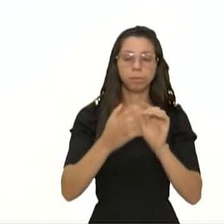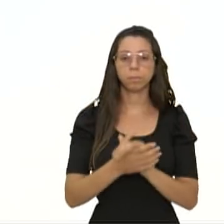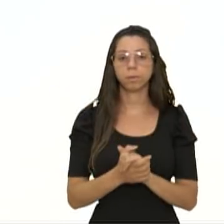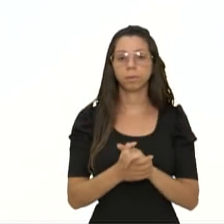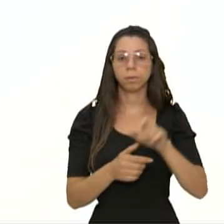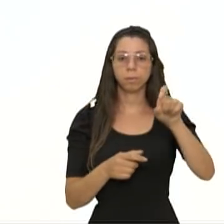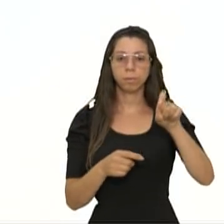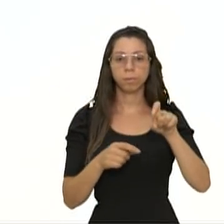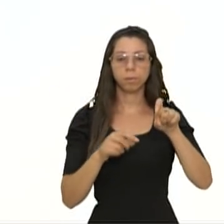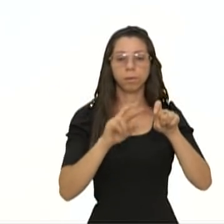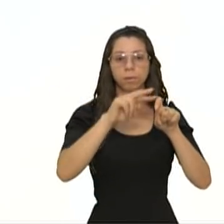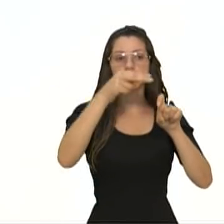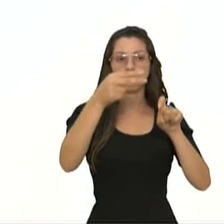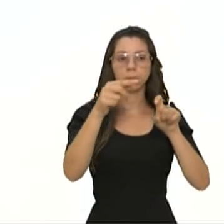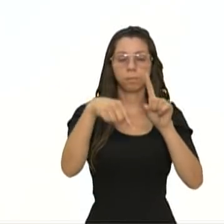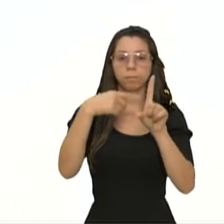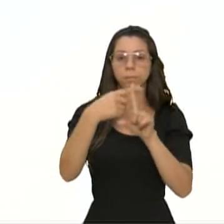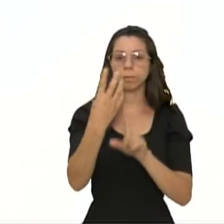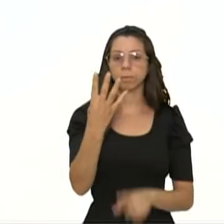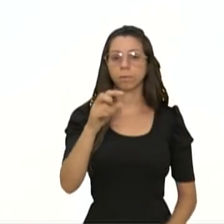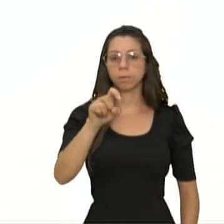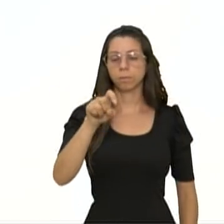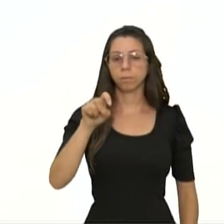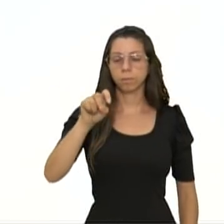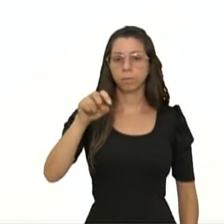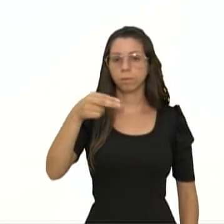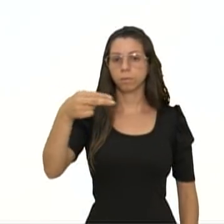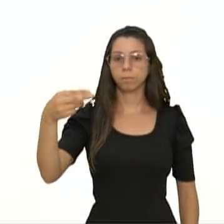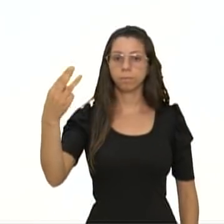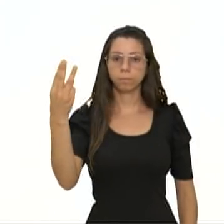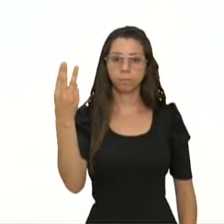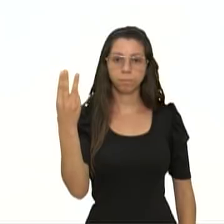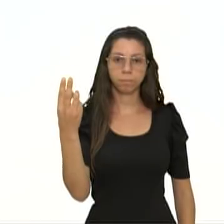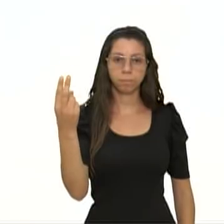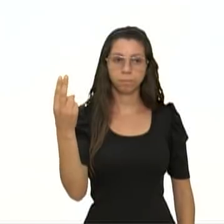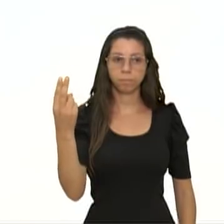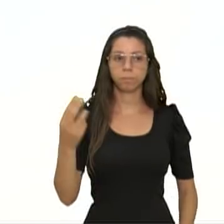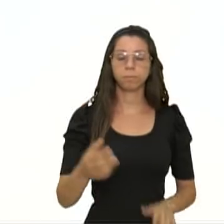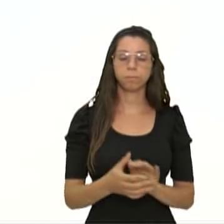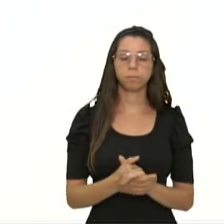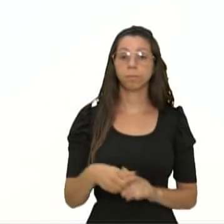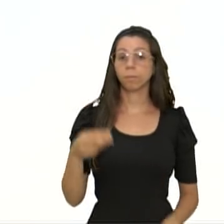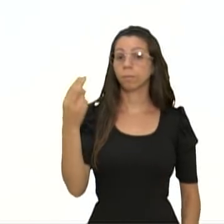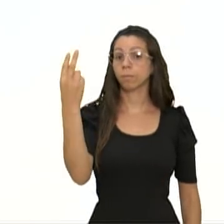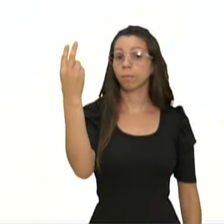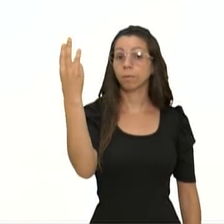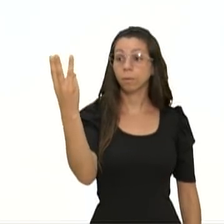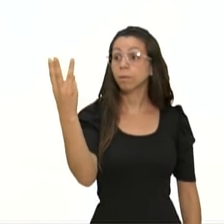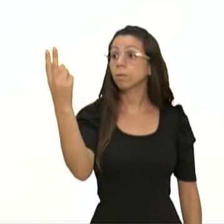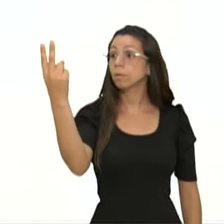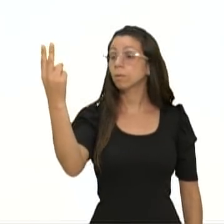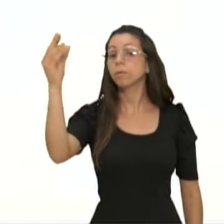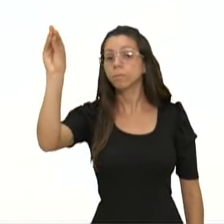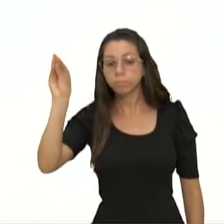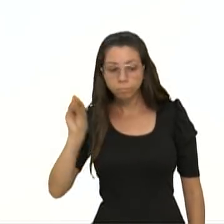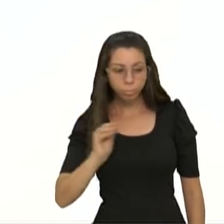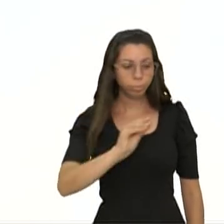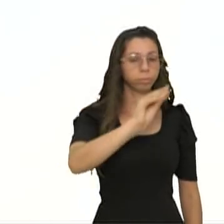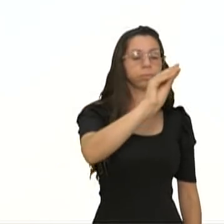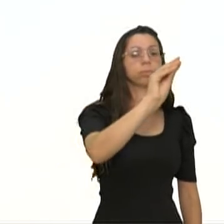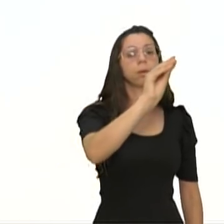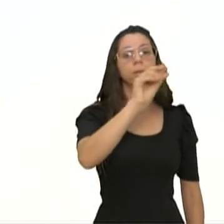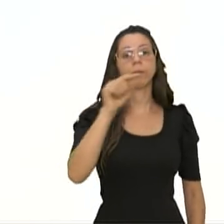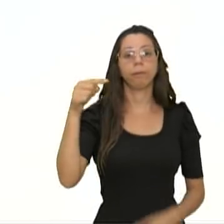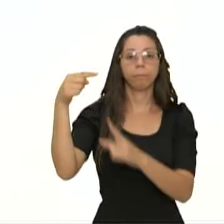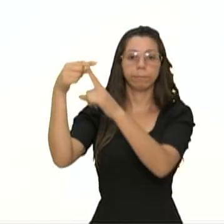mais 4x igual a 32. Esse 32 que é positivo, vem para o outro lado